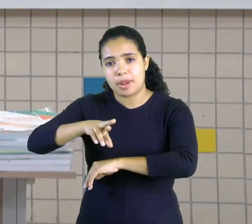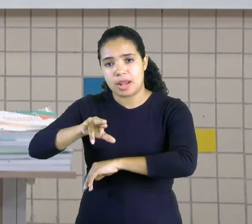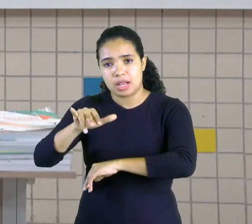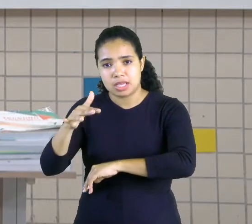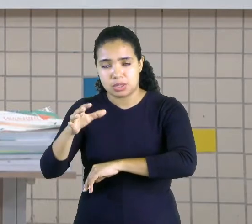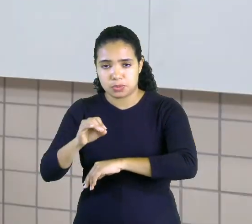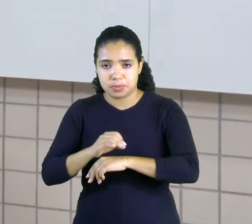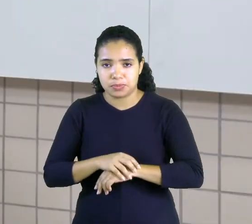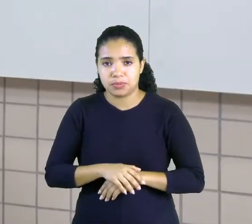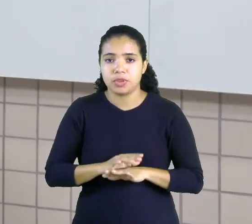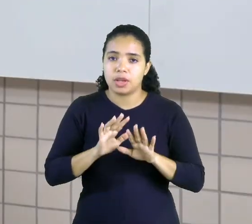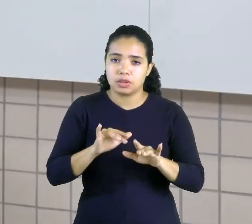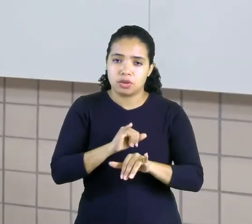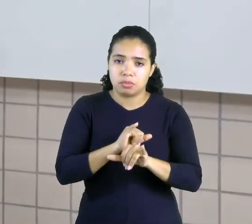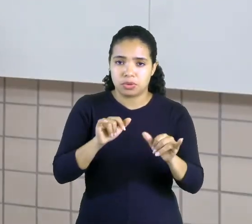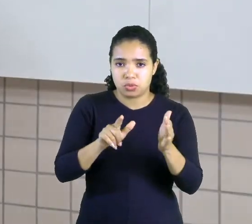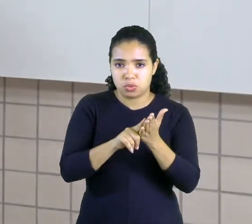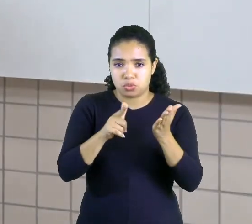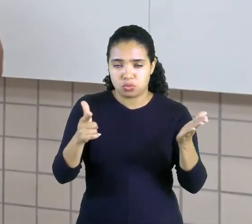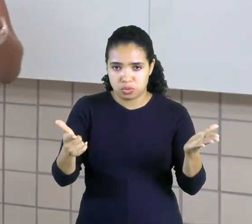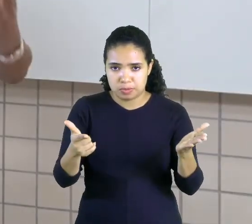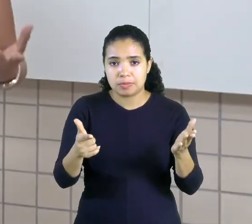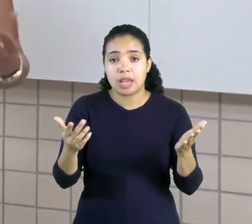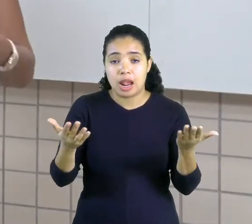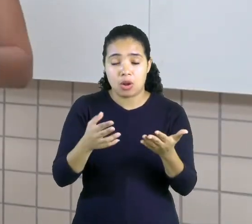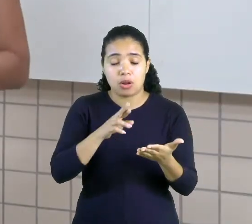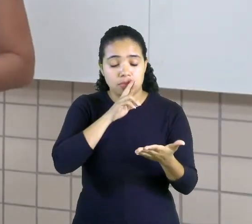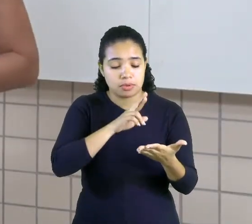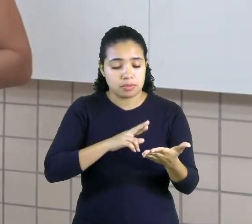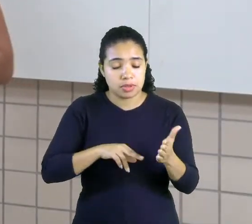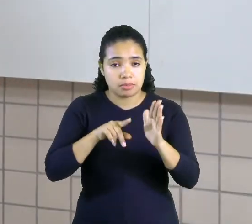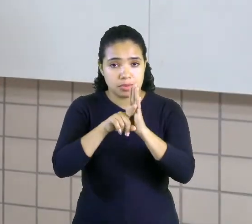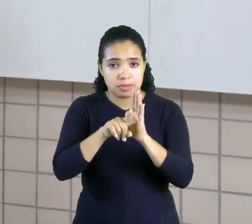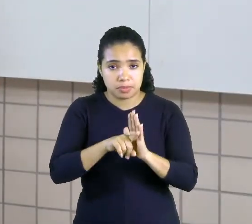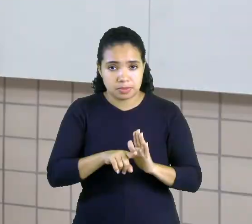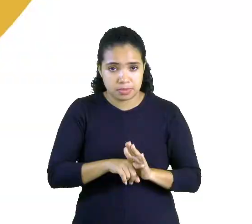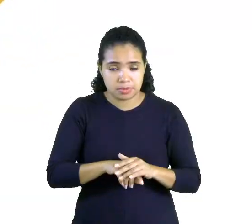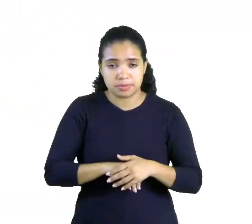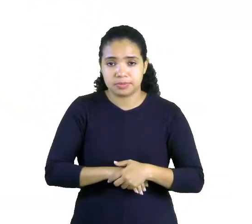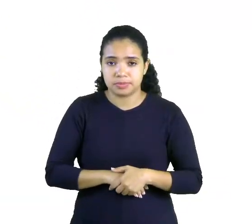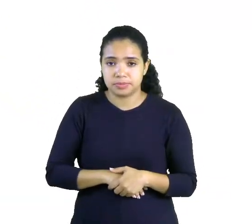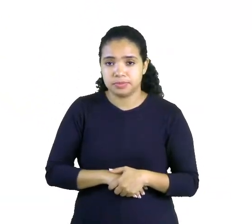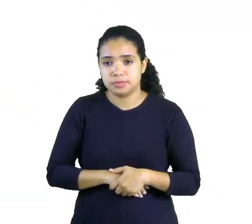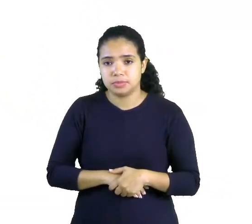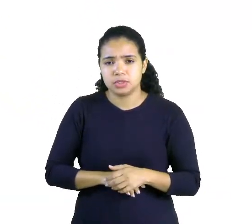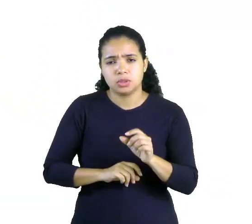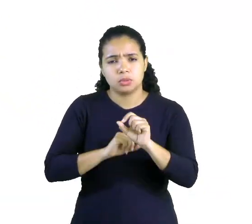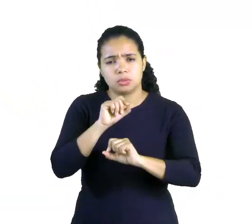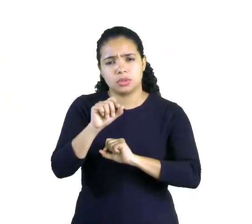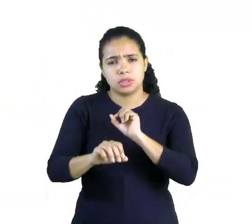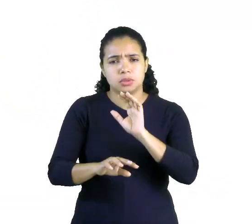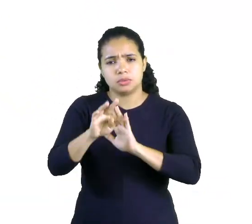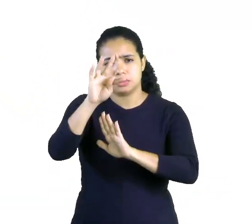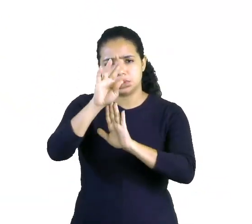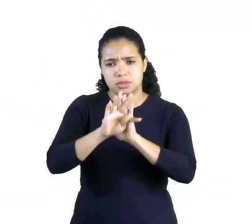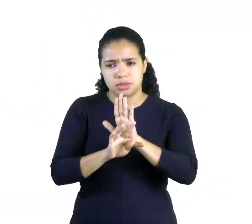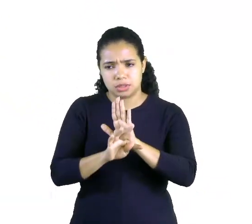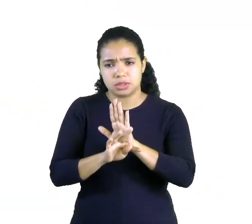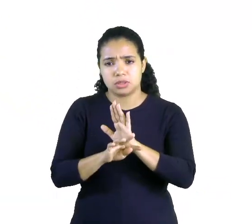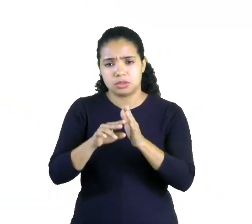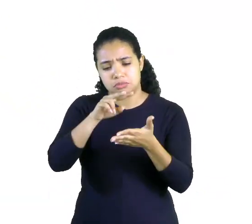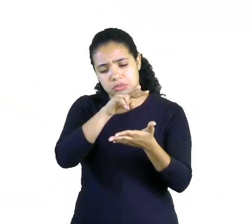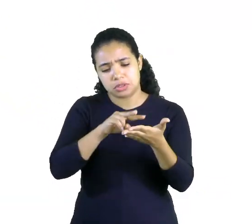agora peguem caderno, lápis, borracha para responder às seguintes questões. Do que trata o texto que acabamos de